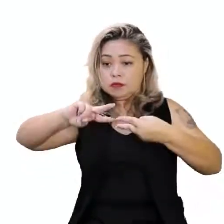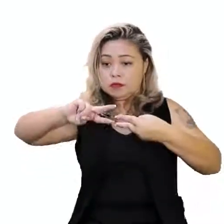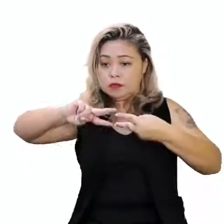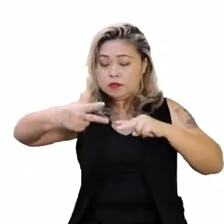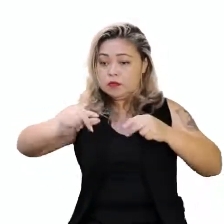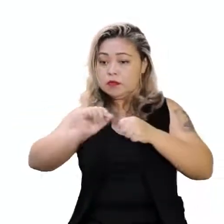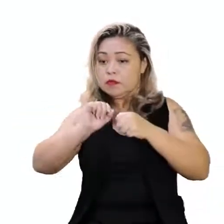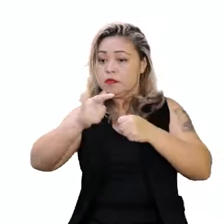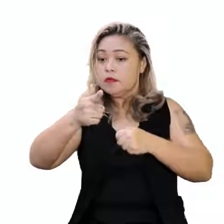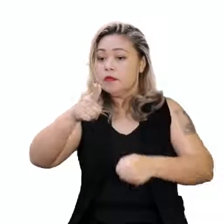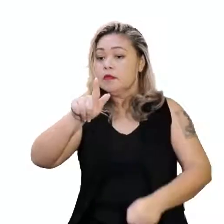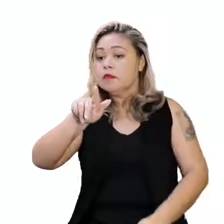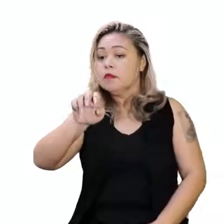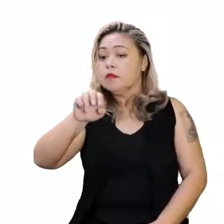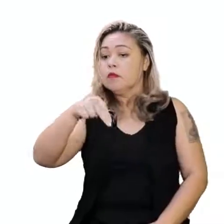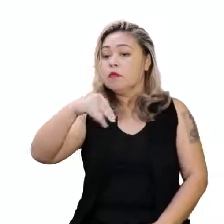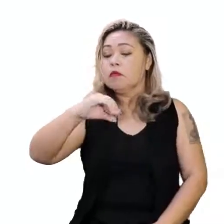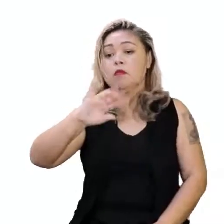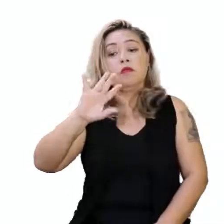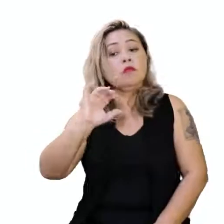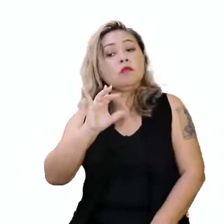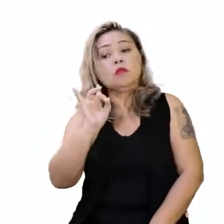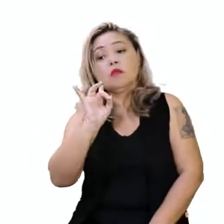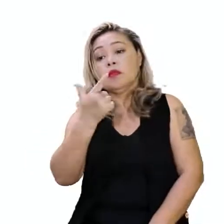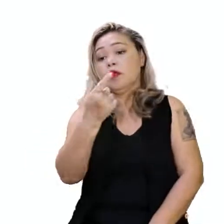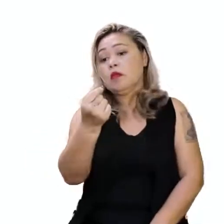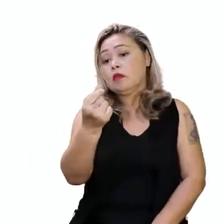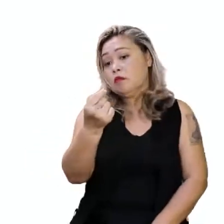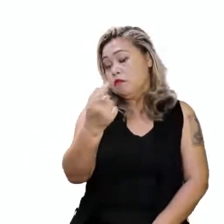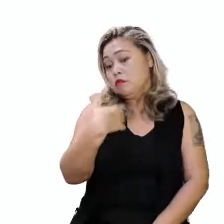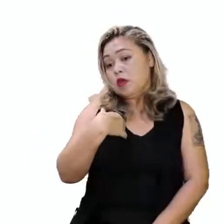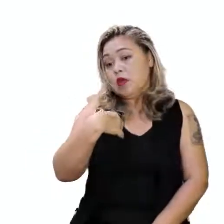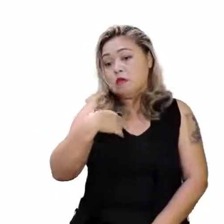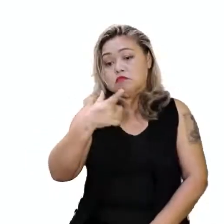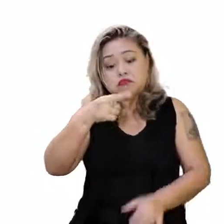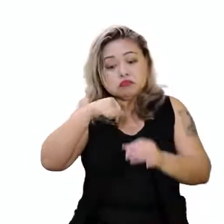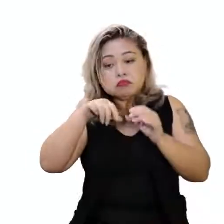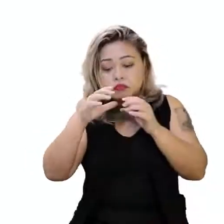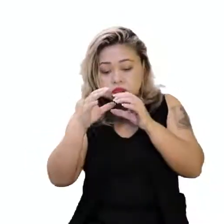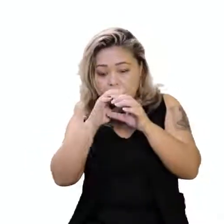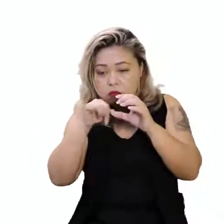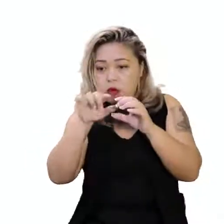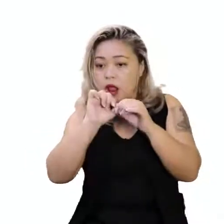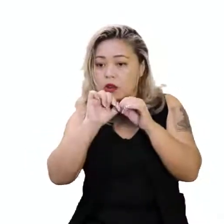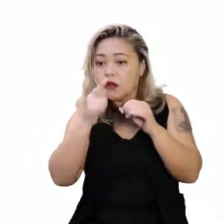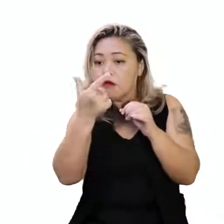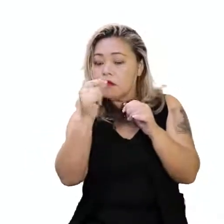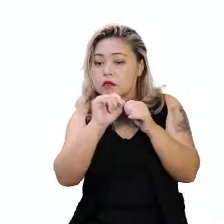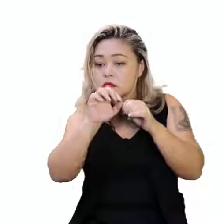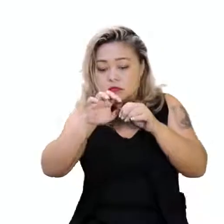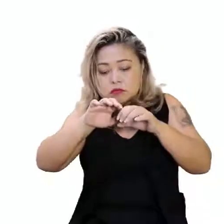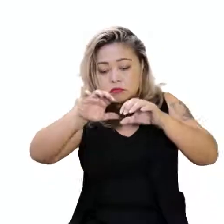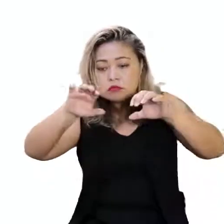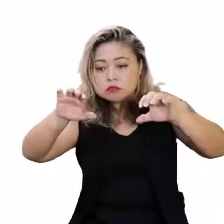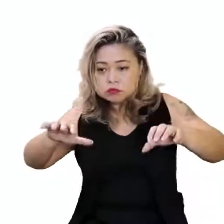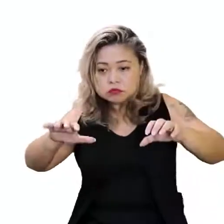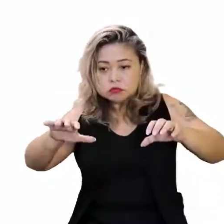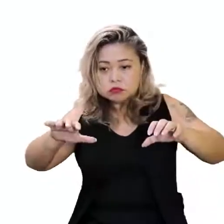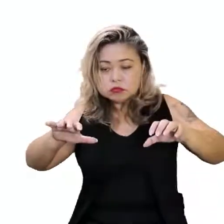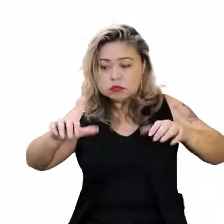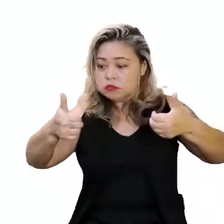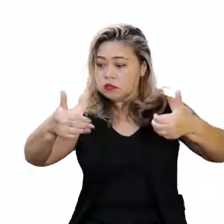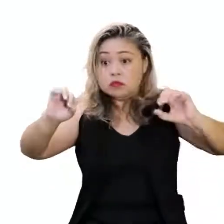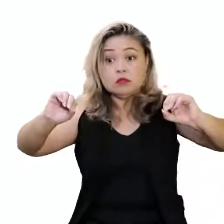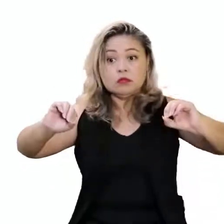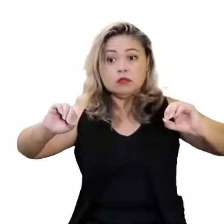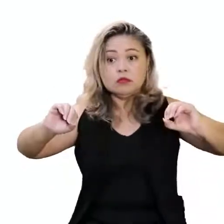é como se você tivesse aí, sei lá, 20 bolinhas, e agora essas 20 bolinhas vão estar separadas em dois grupos, cada